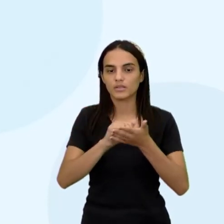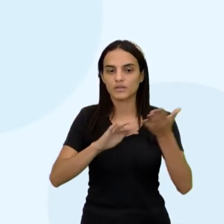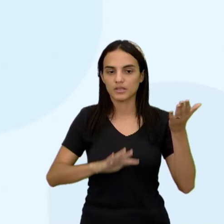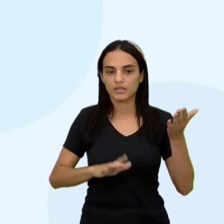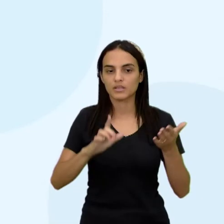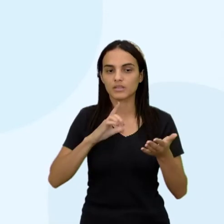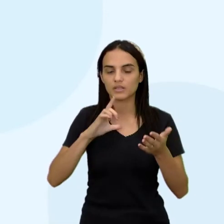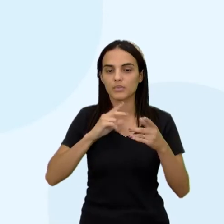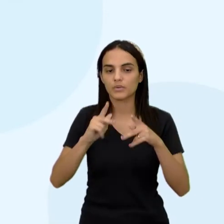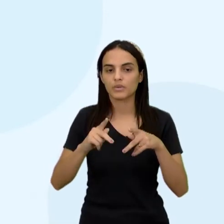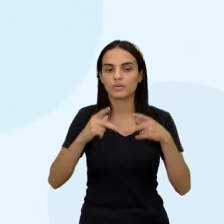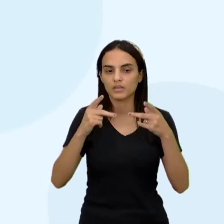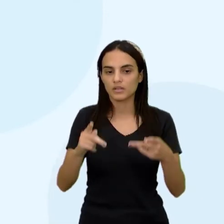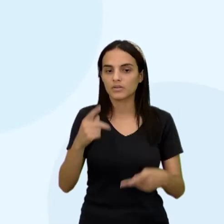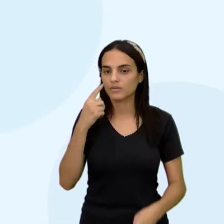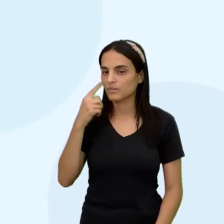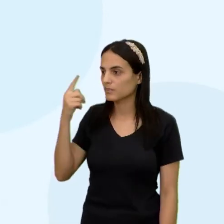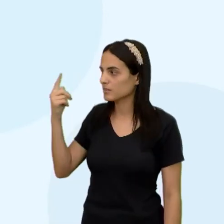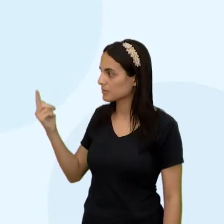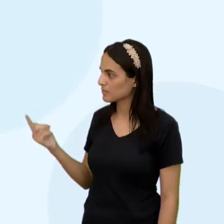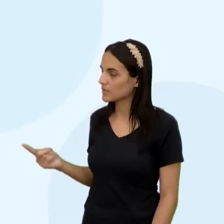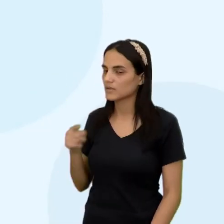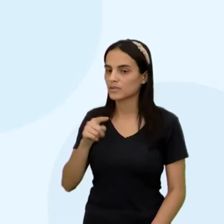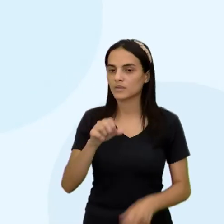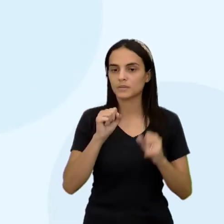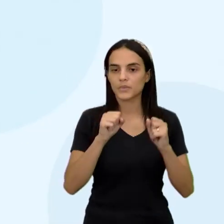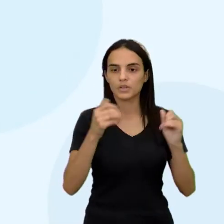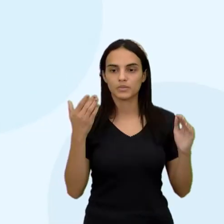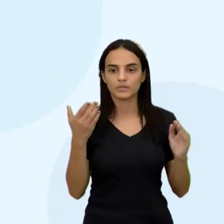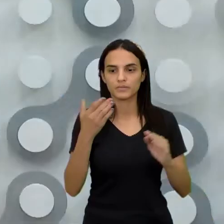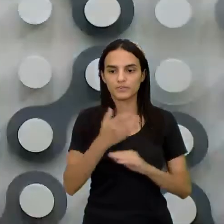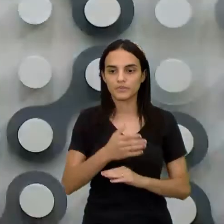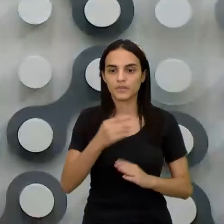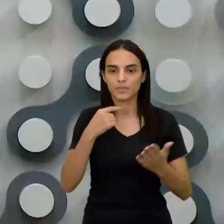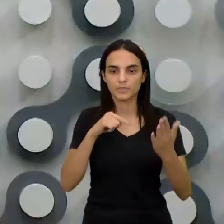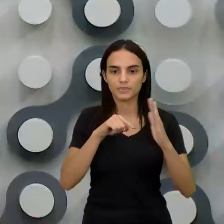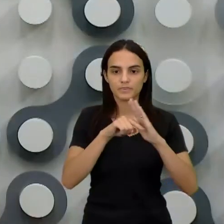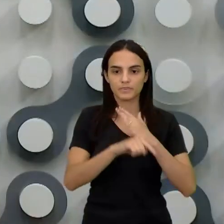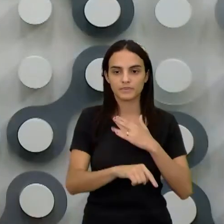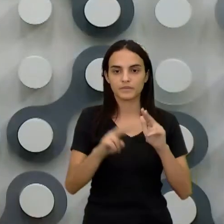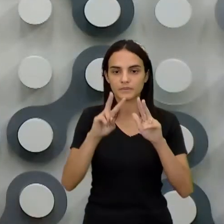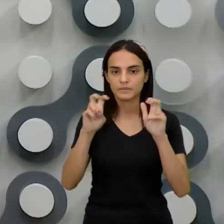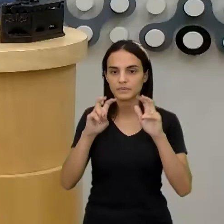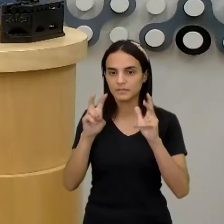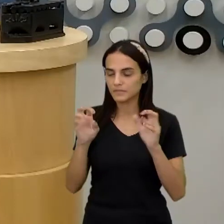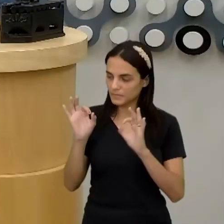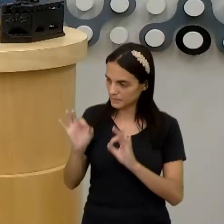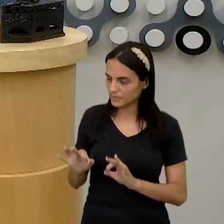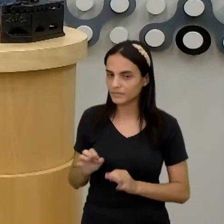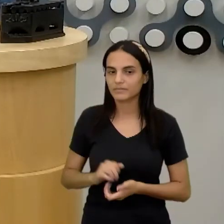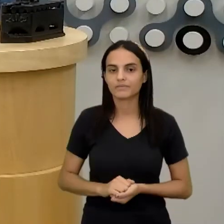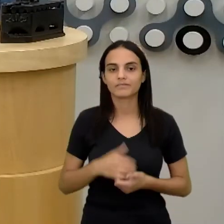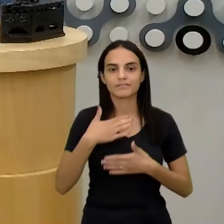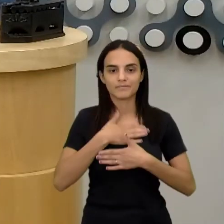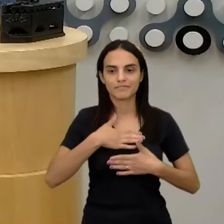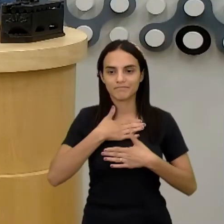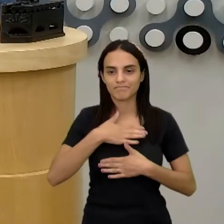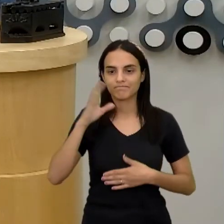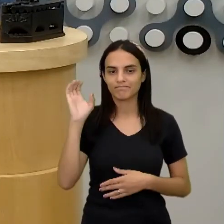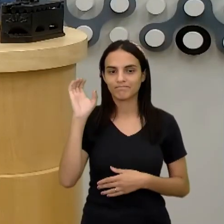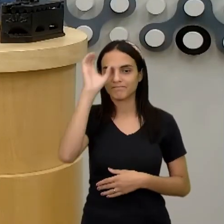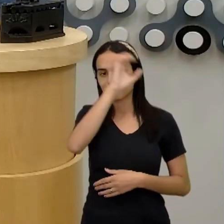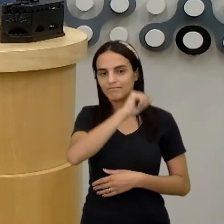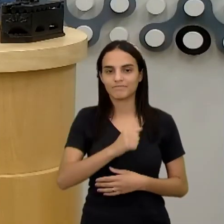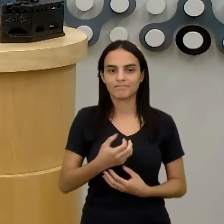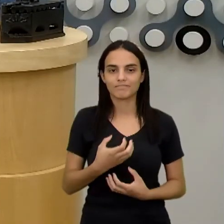aí os links, vocês podem acessar e vamos aprofundar mais aí esses assuntos, certo, Jana? Certo, adorei aprender um pouco aqui sobre